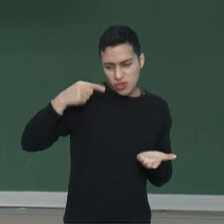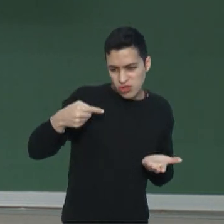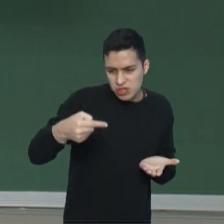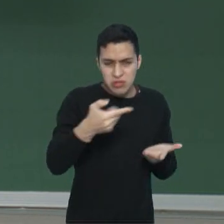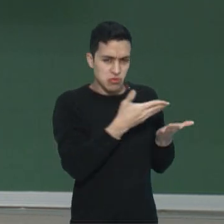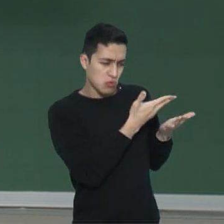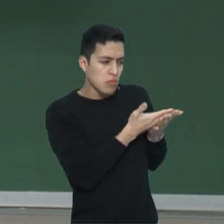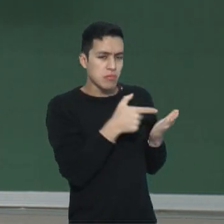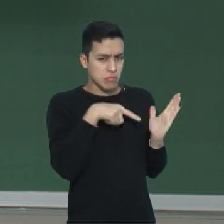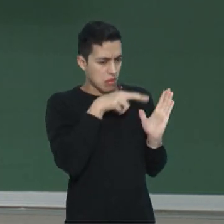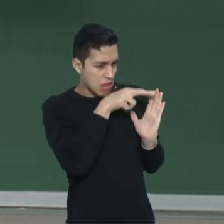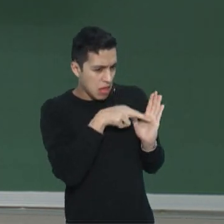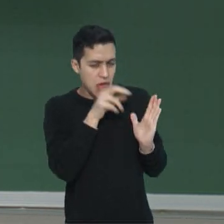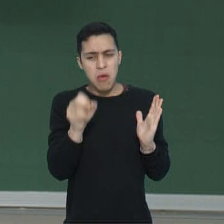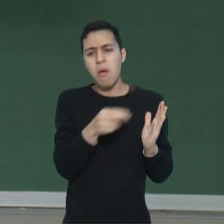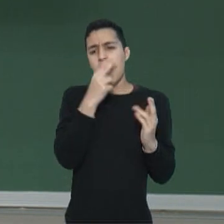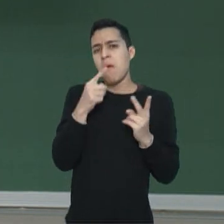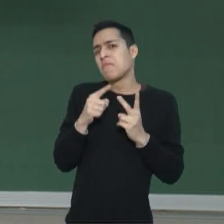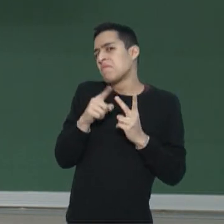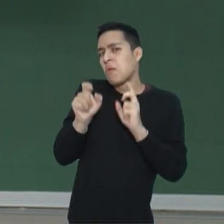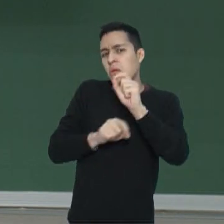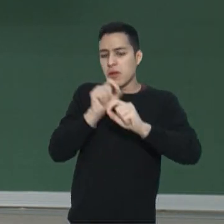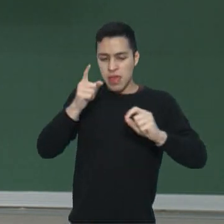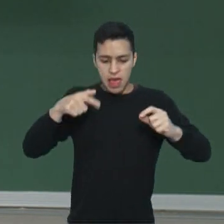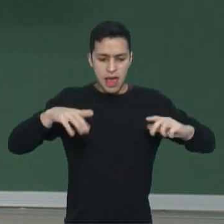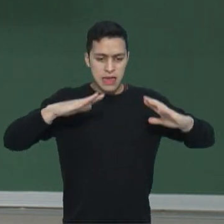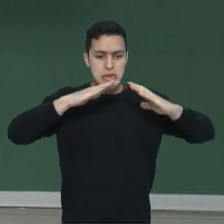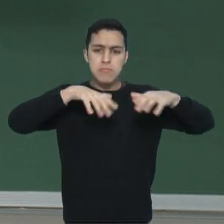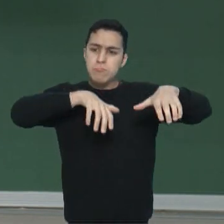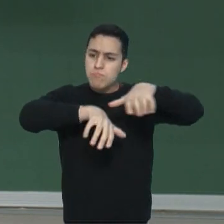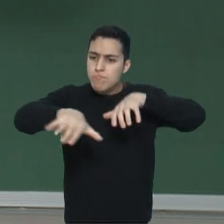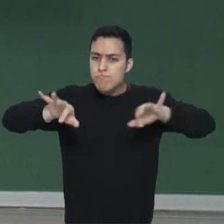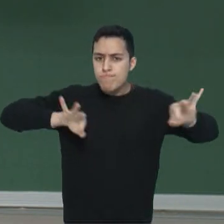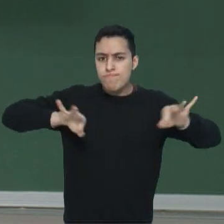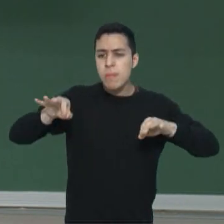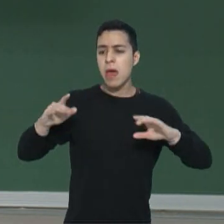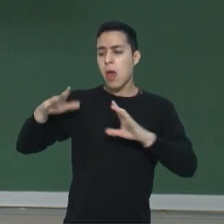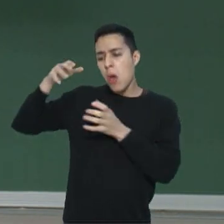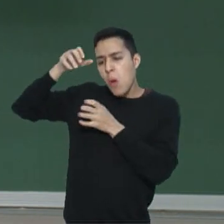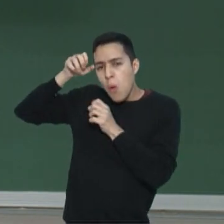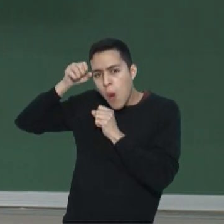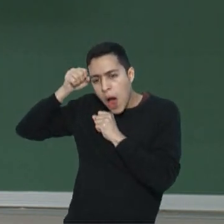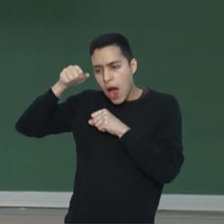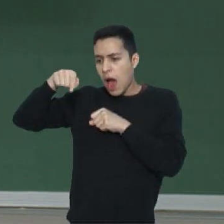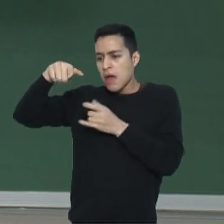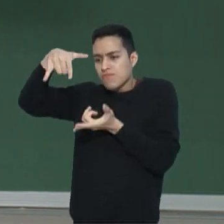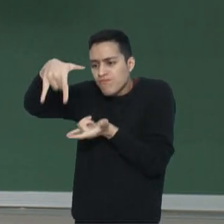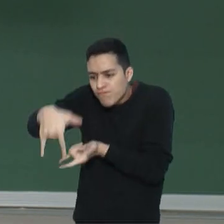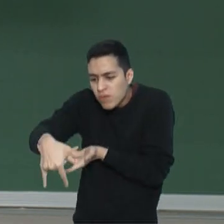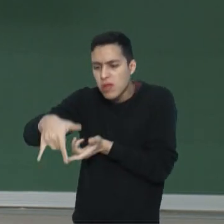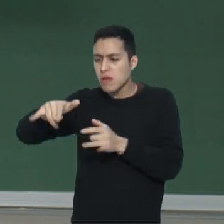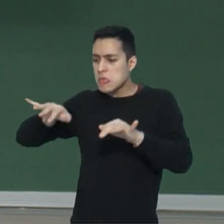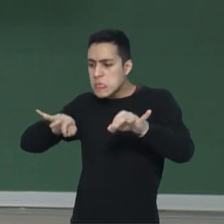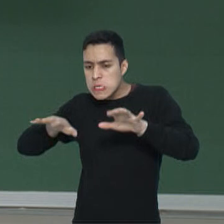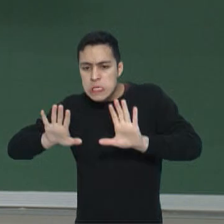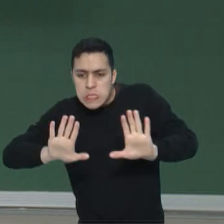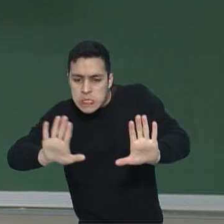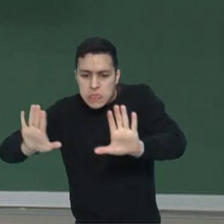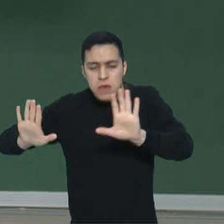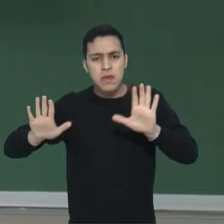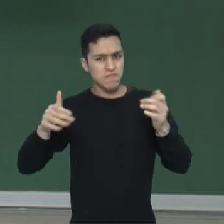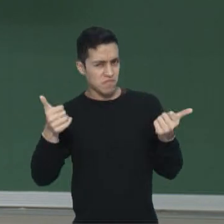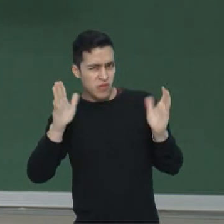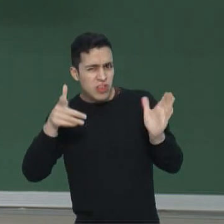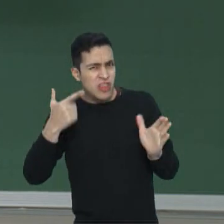de estudos, seja ela de manter a casa organizada, o seu quarto organizado. Quantas regras você já calculou, já pensou,